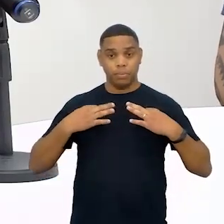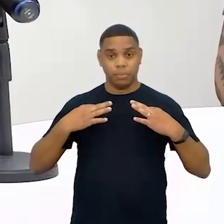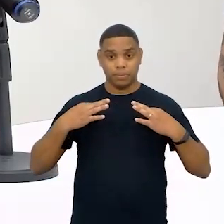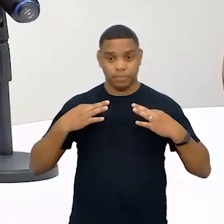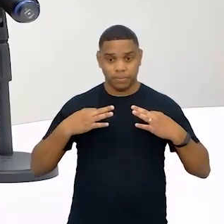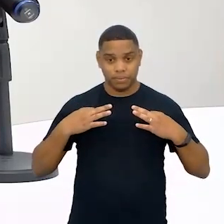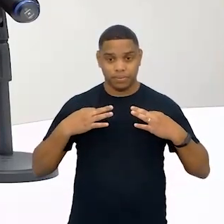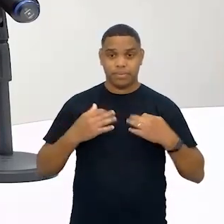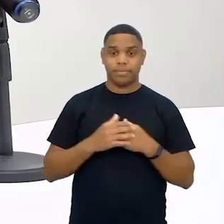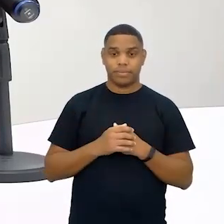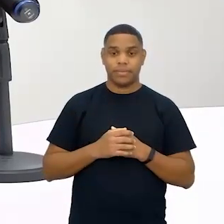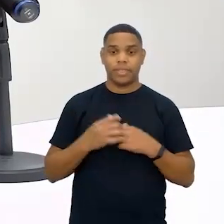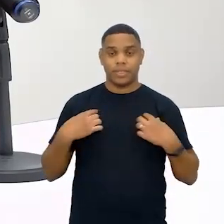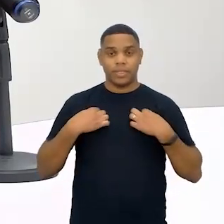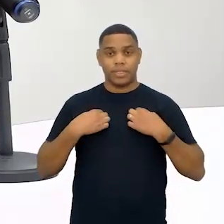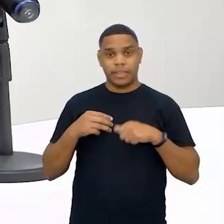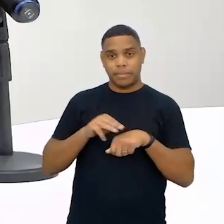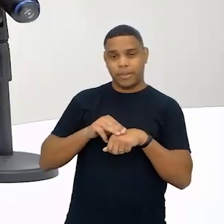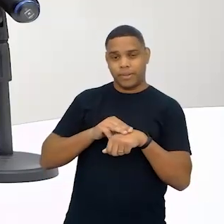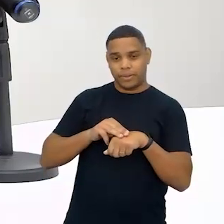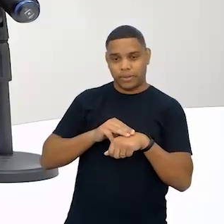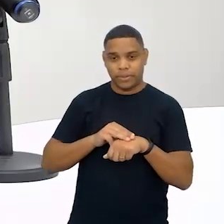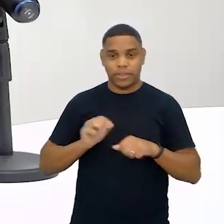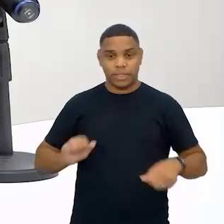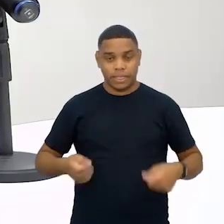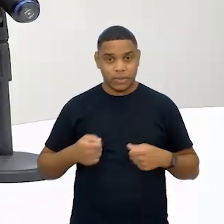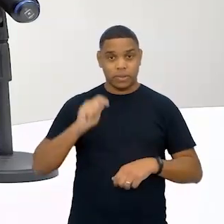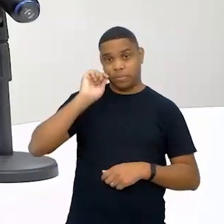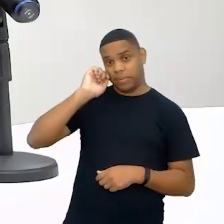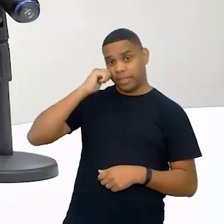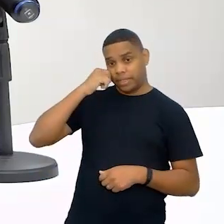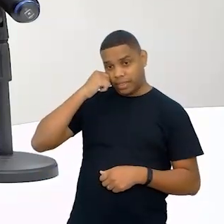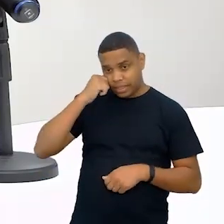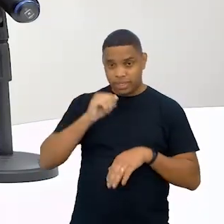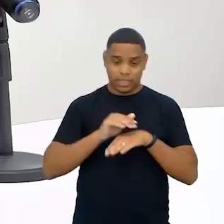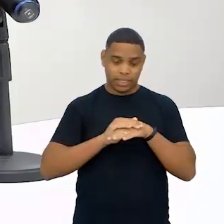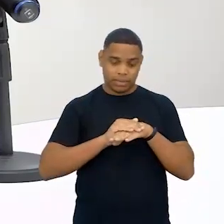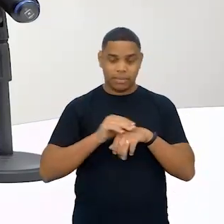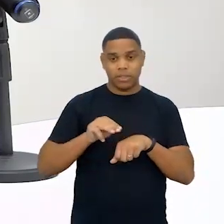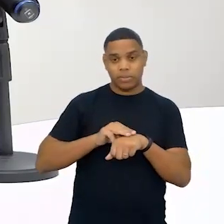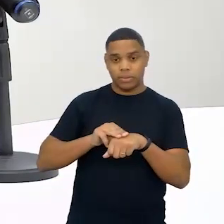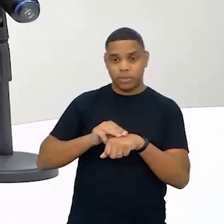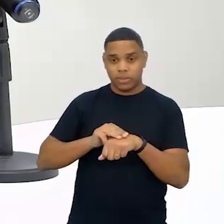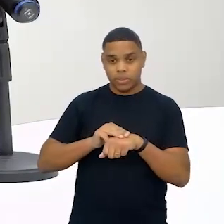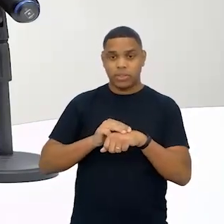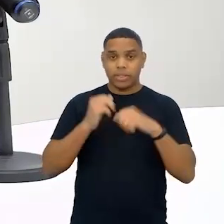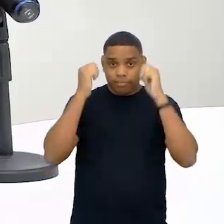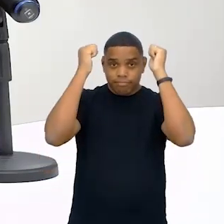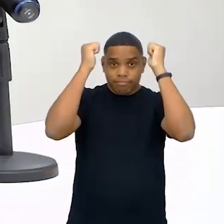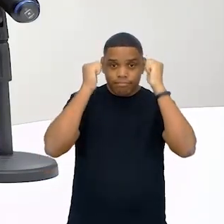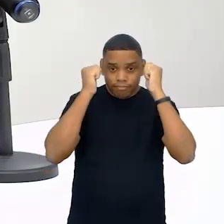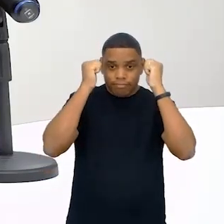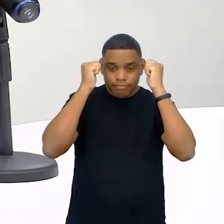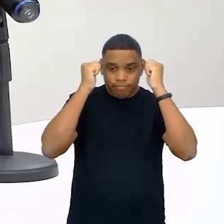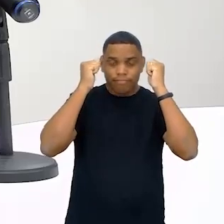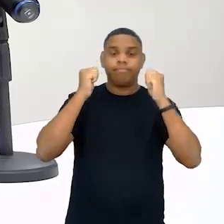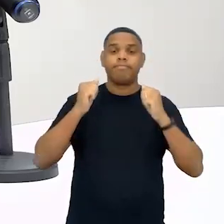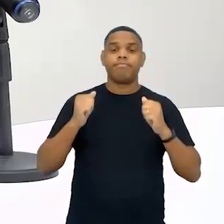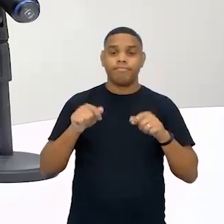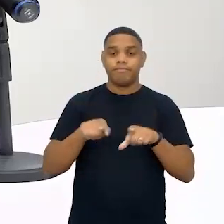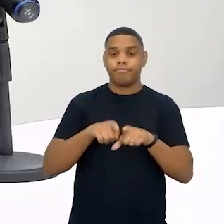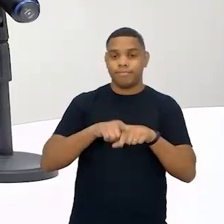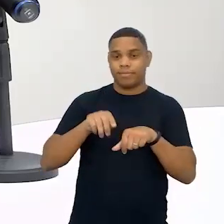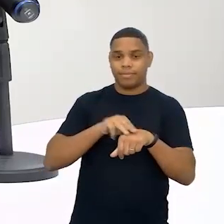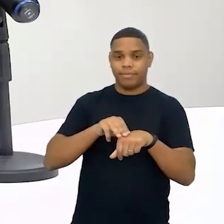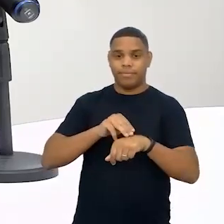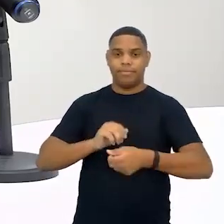vestindo uma blusa marrom, uma calça preta, um sapato marrom e uma boina também